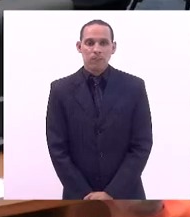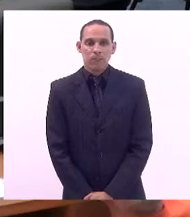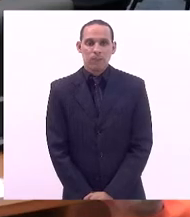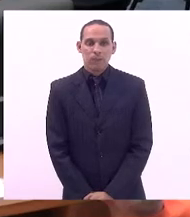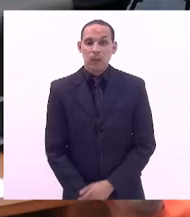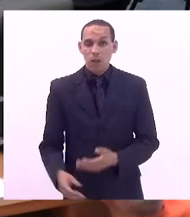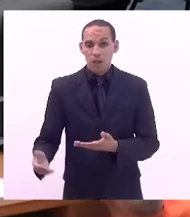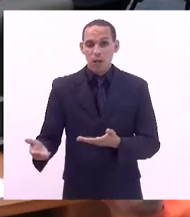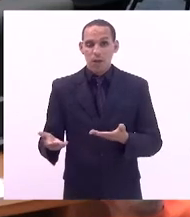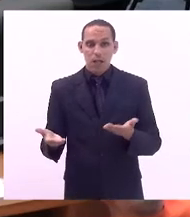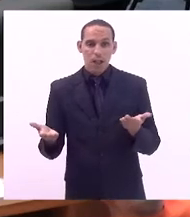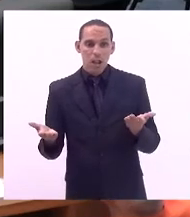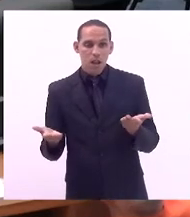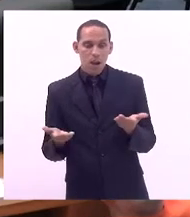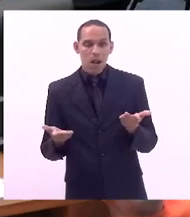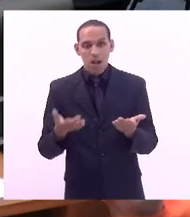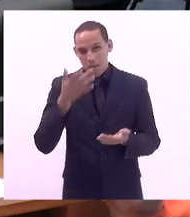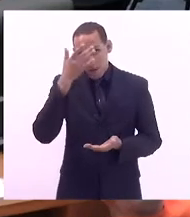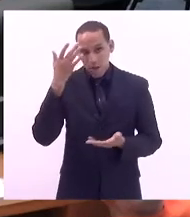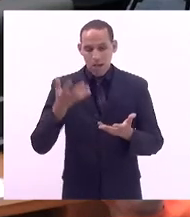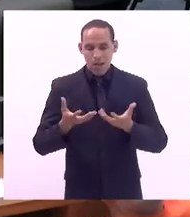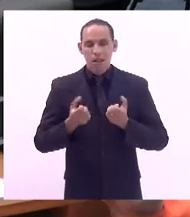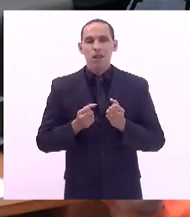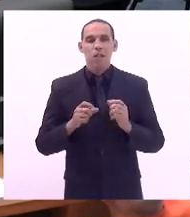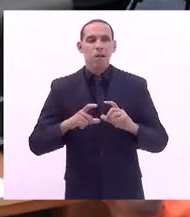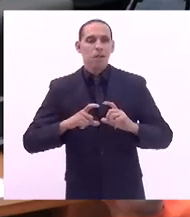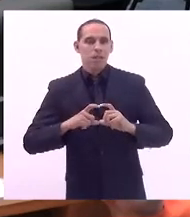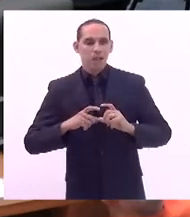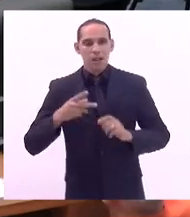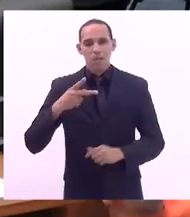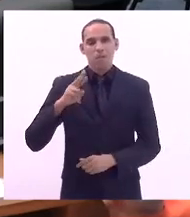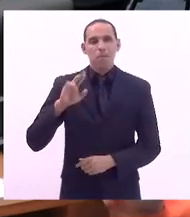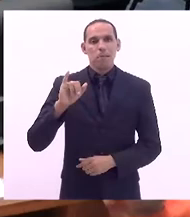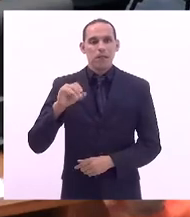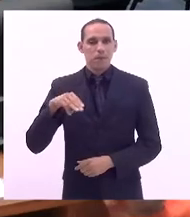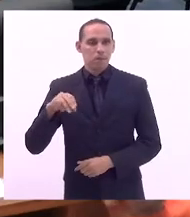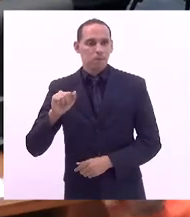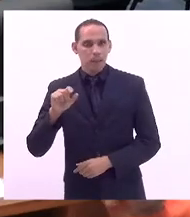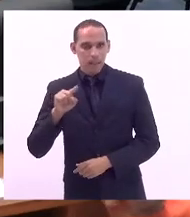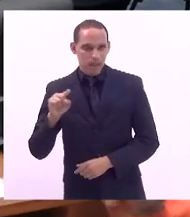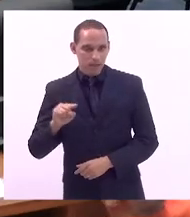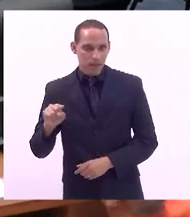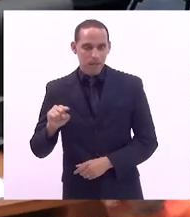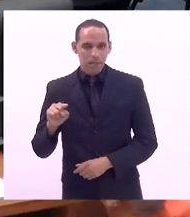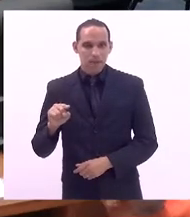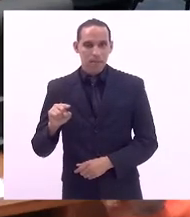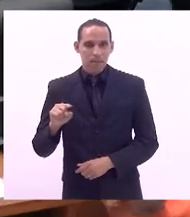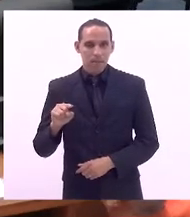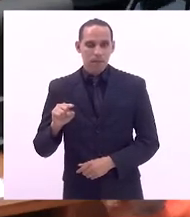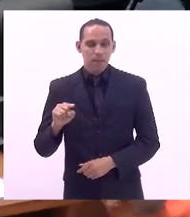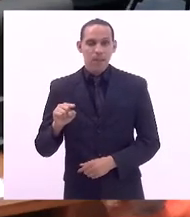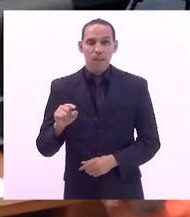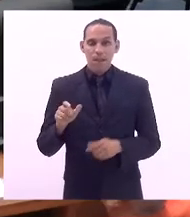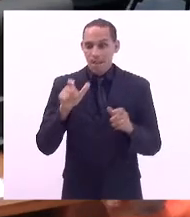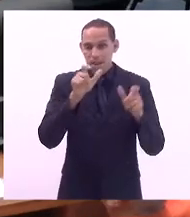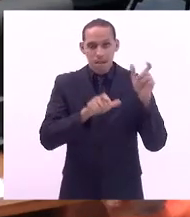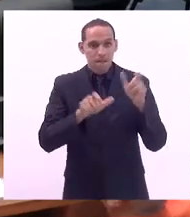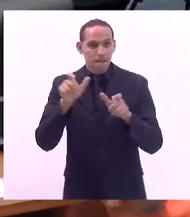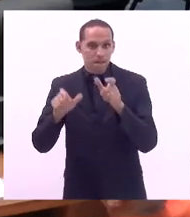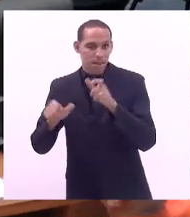convidar emos agora os agraciados com a medalha primais a quem por uma condição